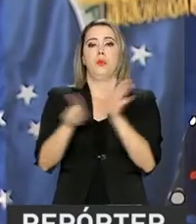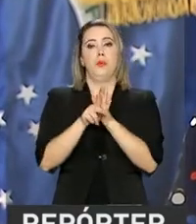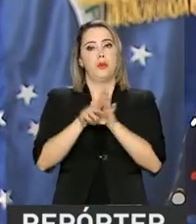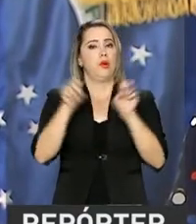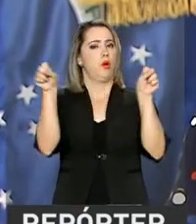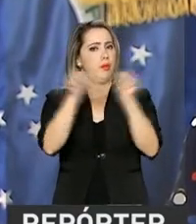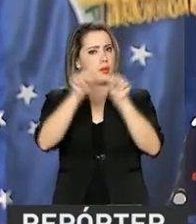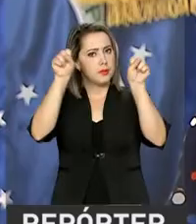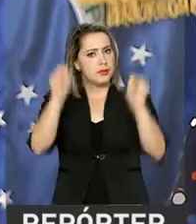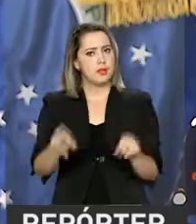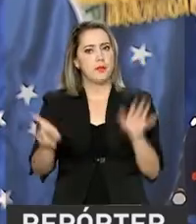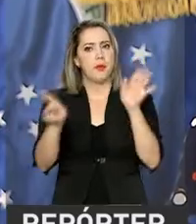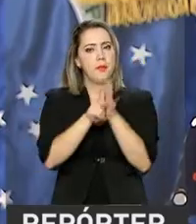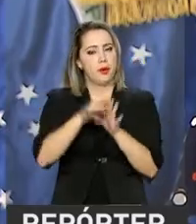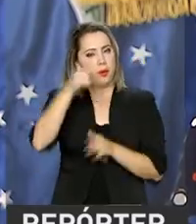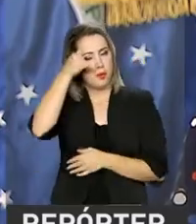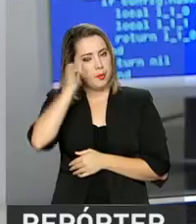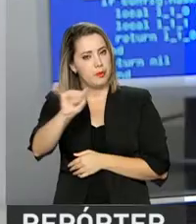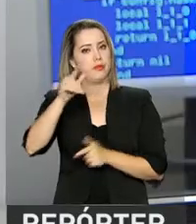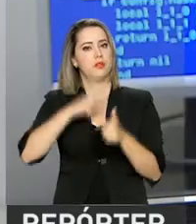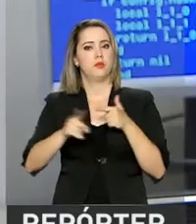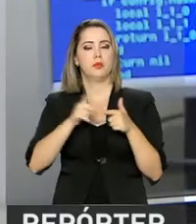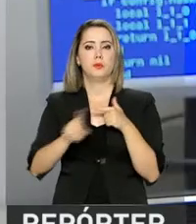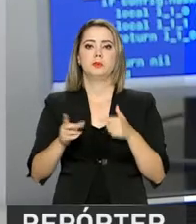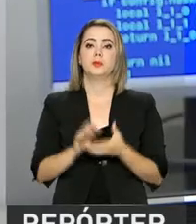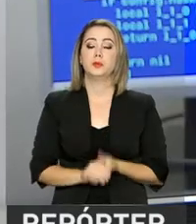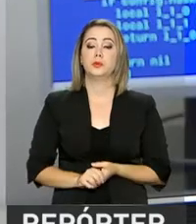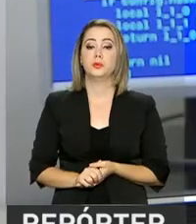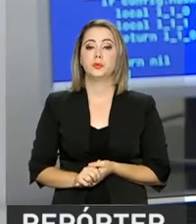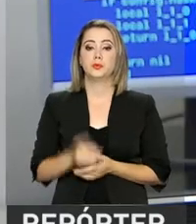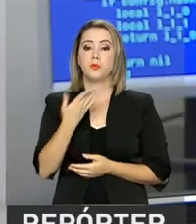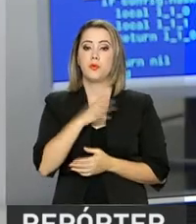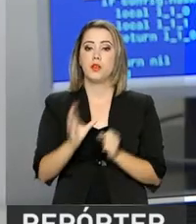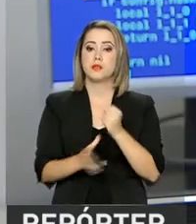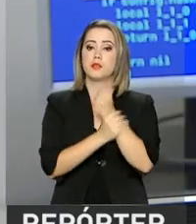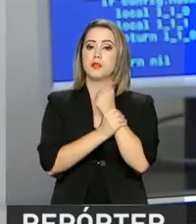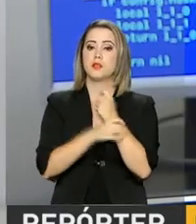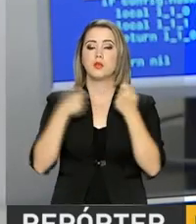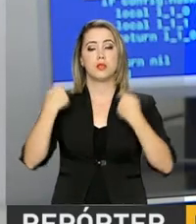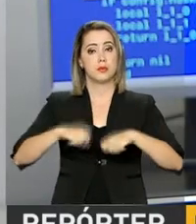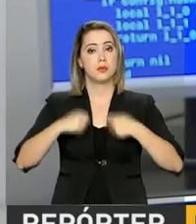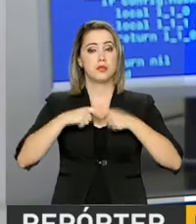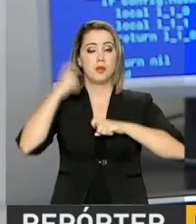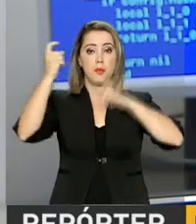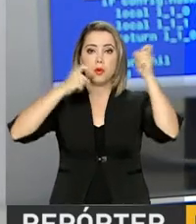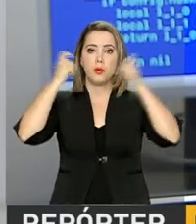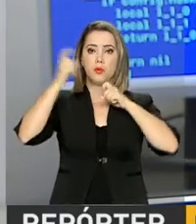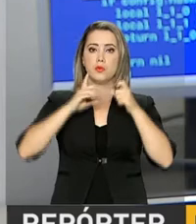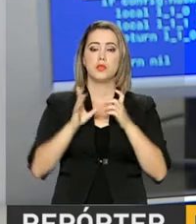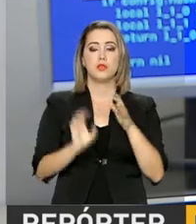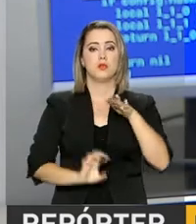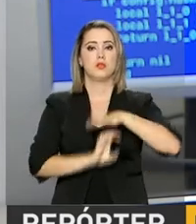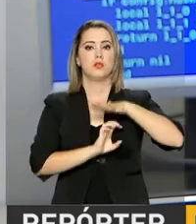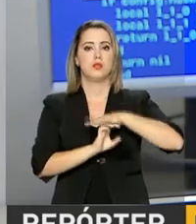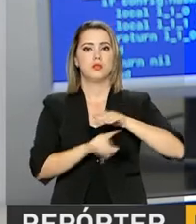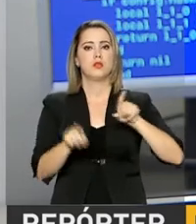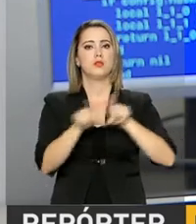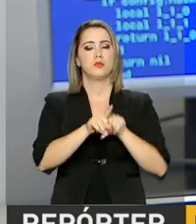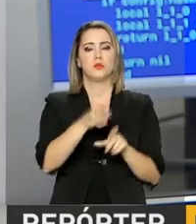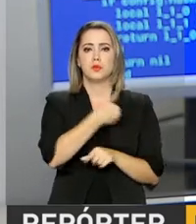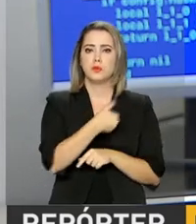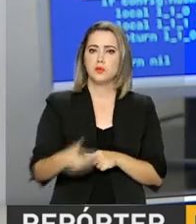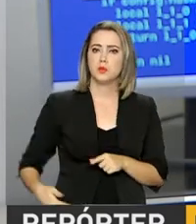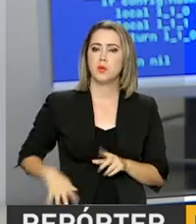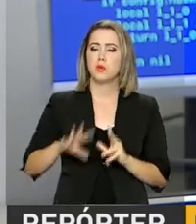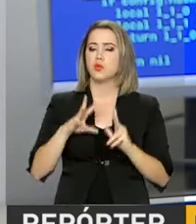evitar que esse tipo de ataques aconteçam a segurança da internet deve ser uma preocupação não só das empresas e de governos